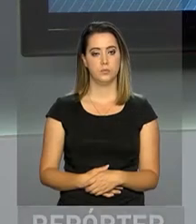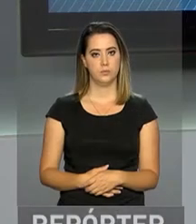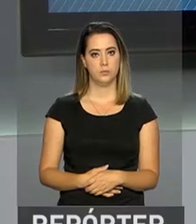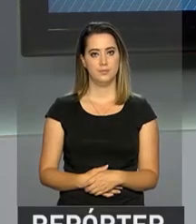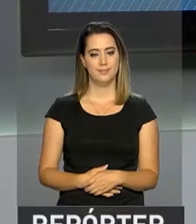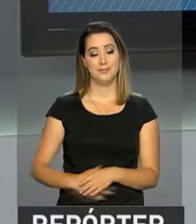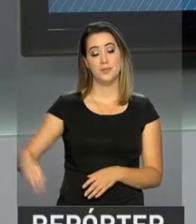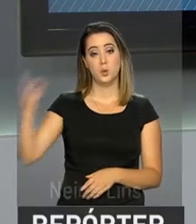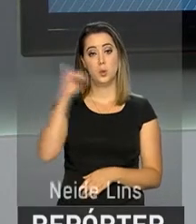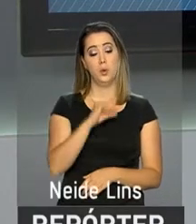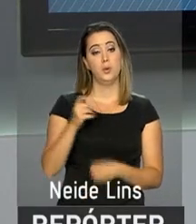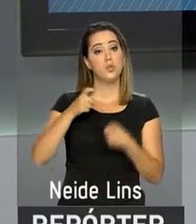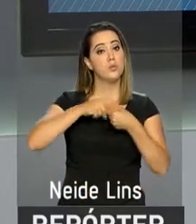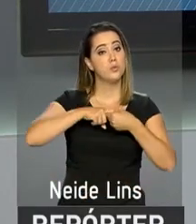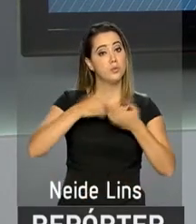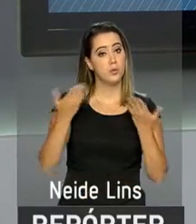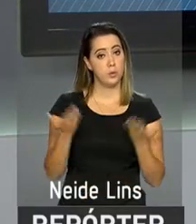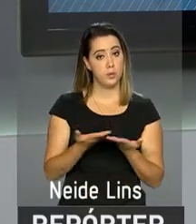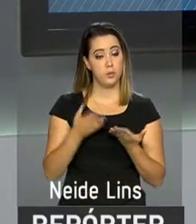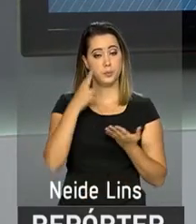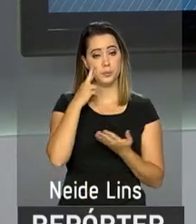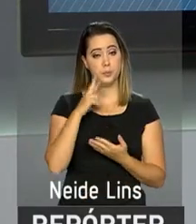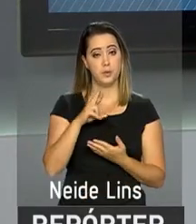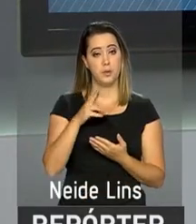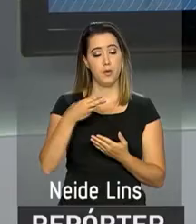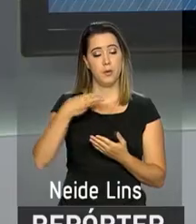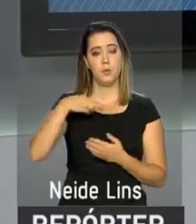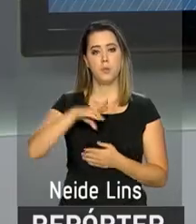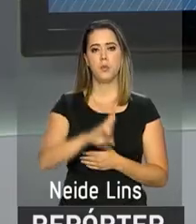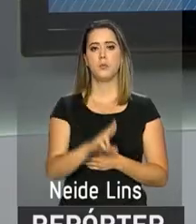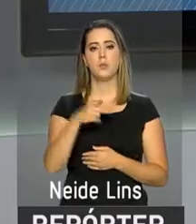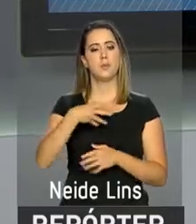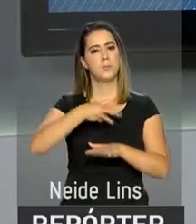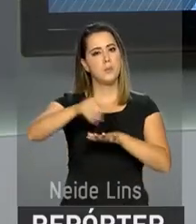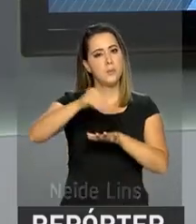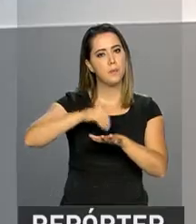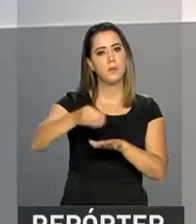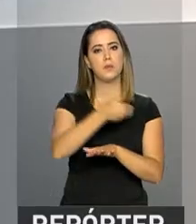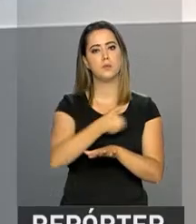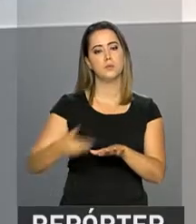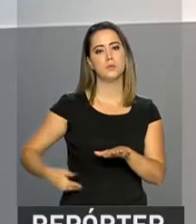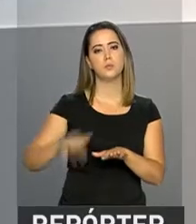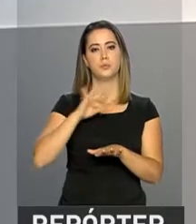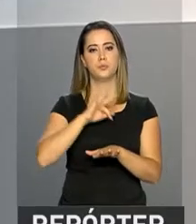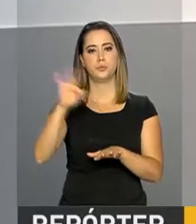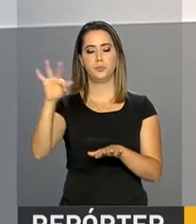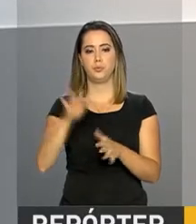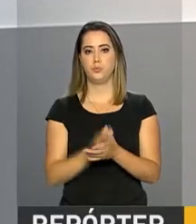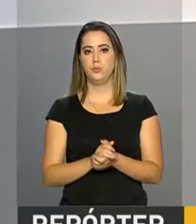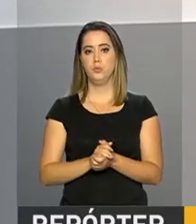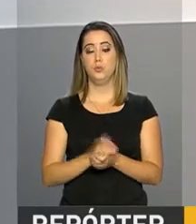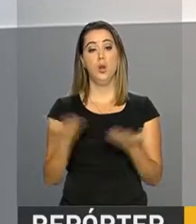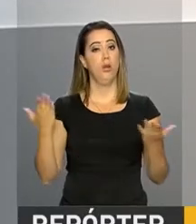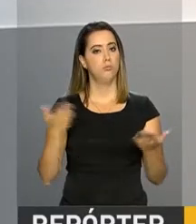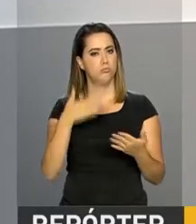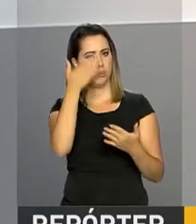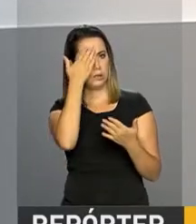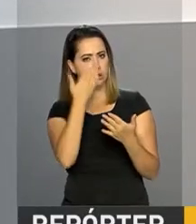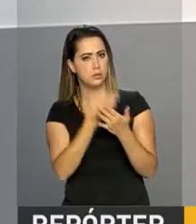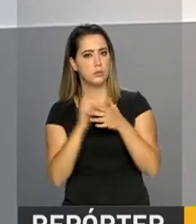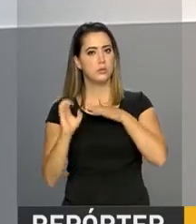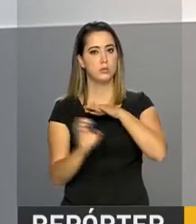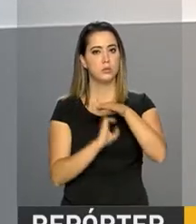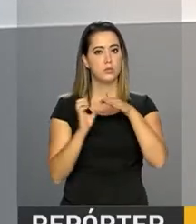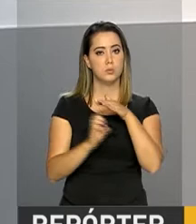olá estamos de volta com repórter nbr notícias do governo federal o índice de confiança do empresário industrial